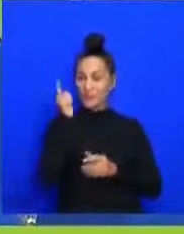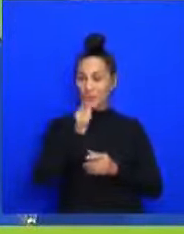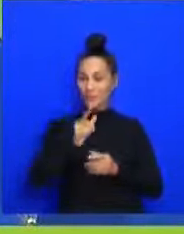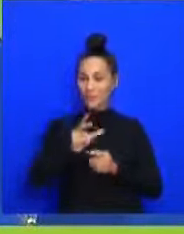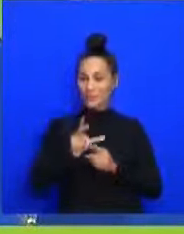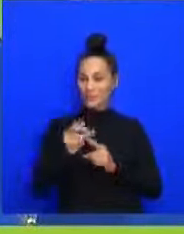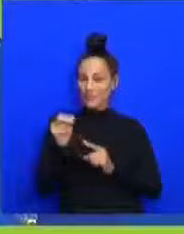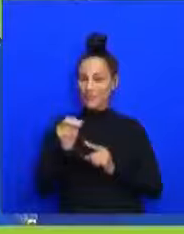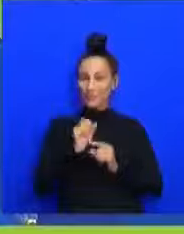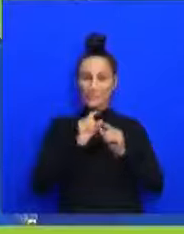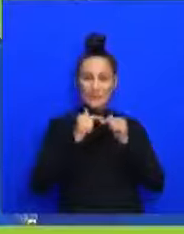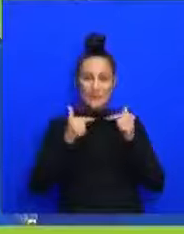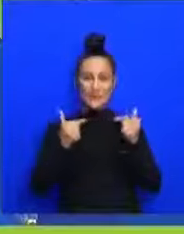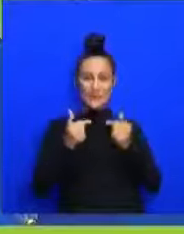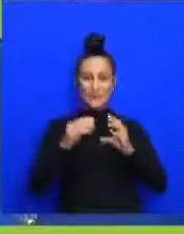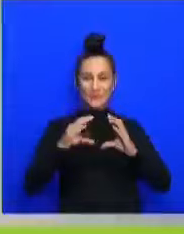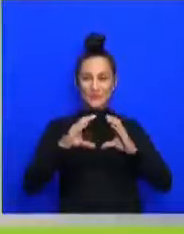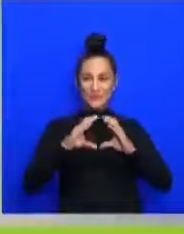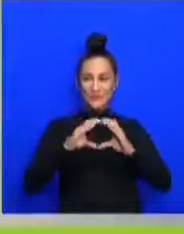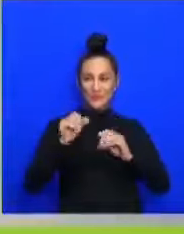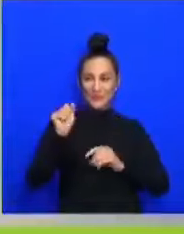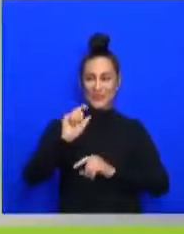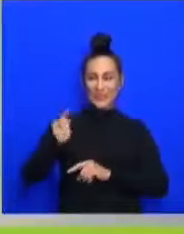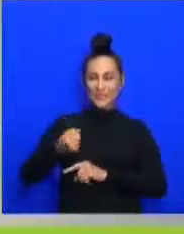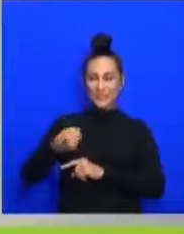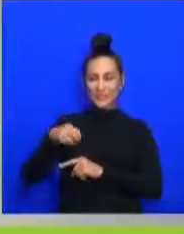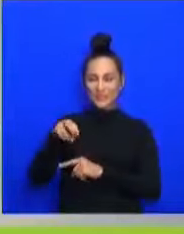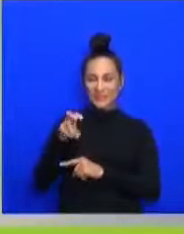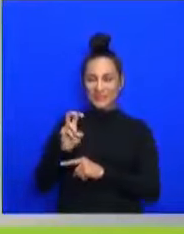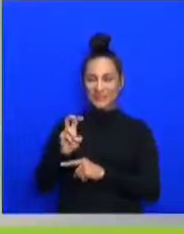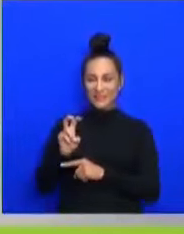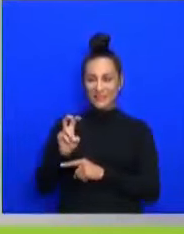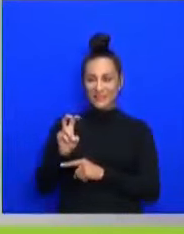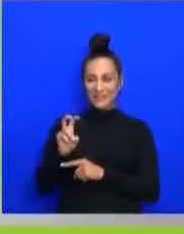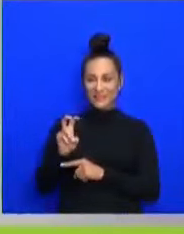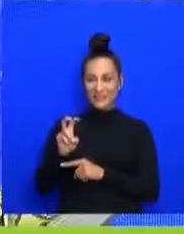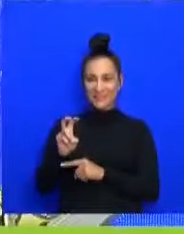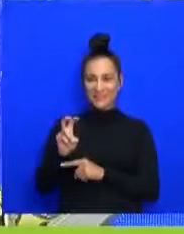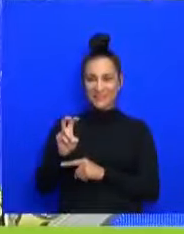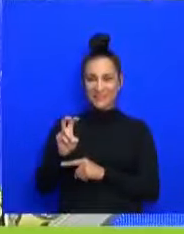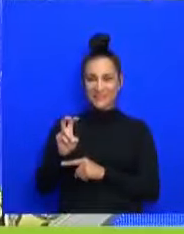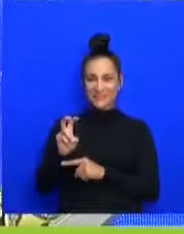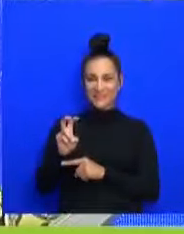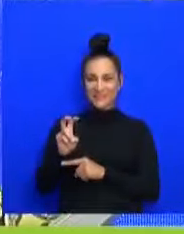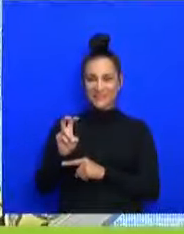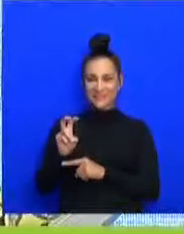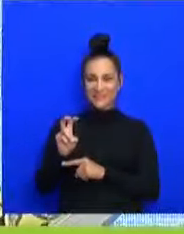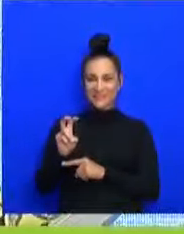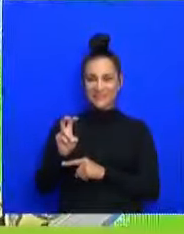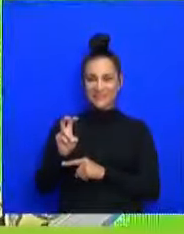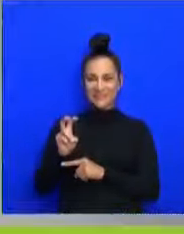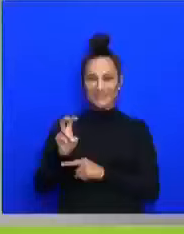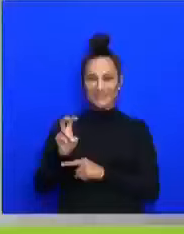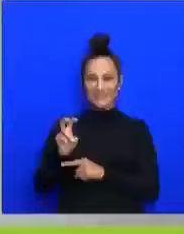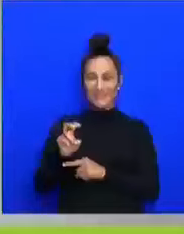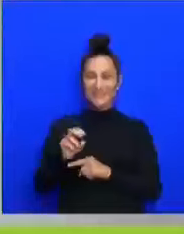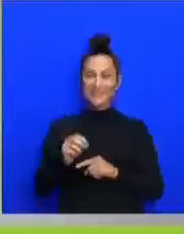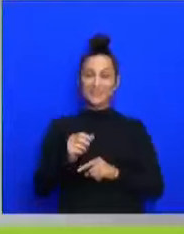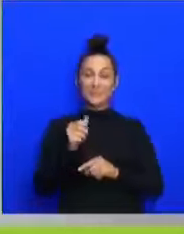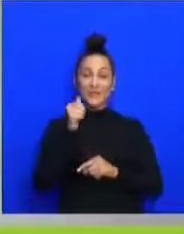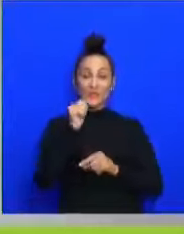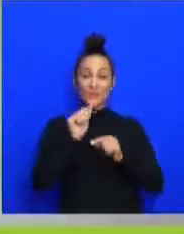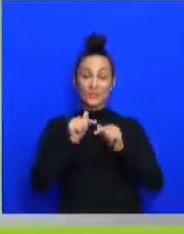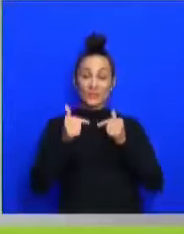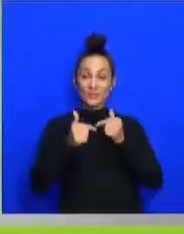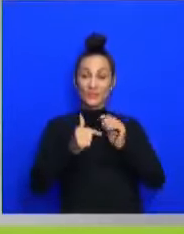sorte. Bola azul, número 5. Juliana, nossa garota